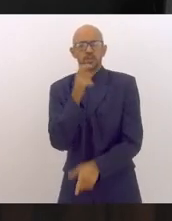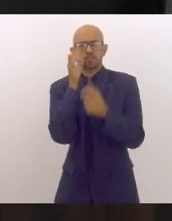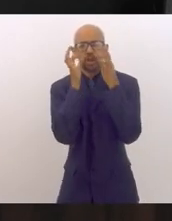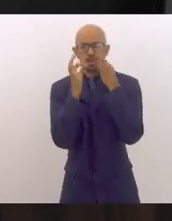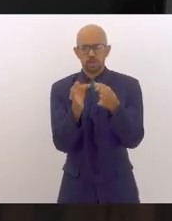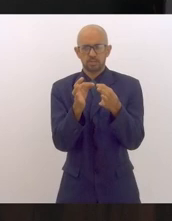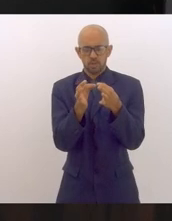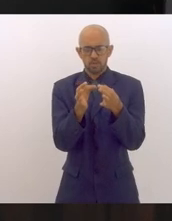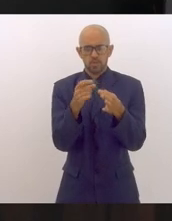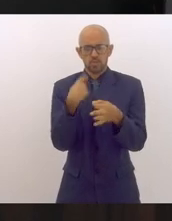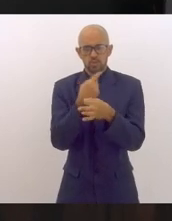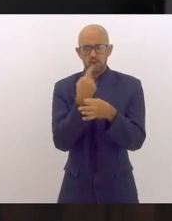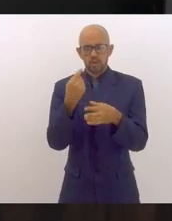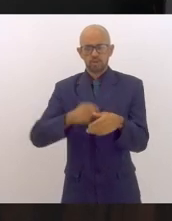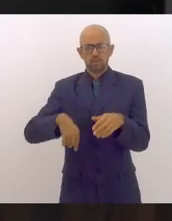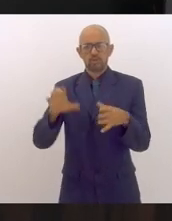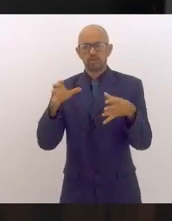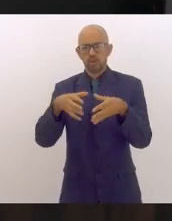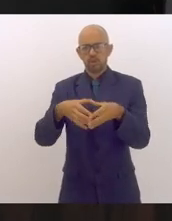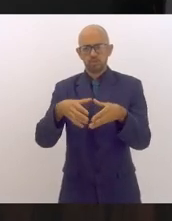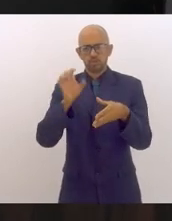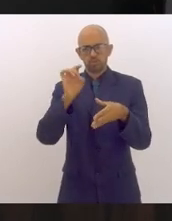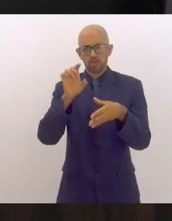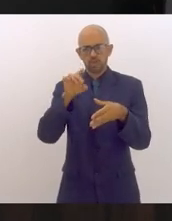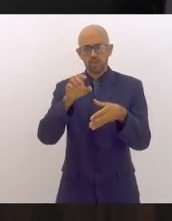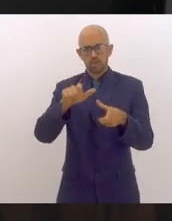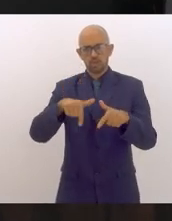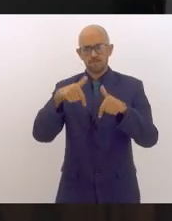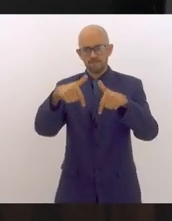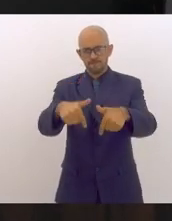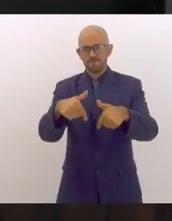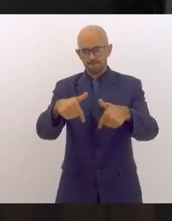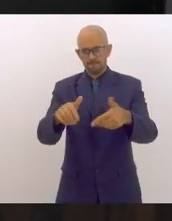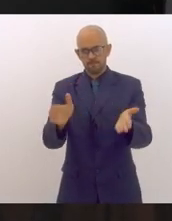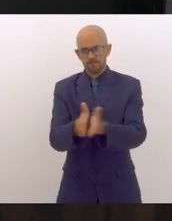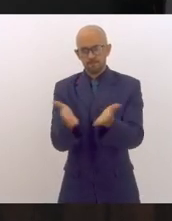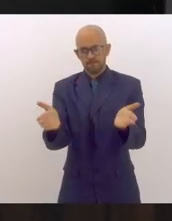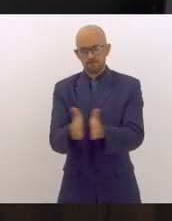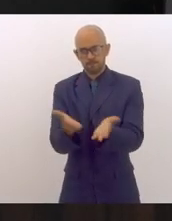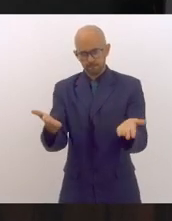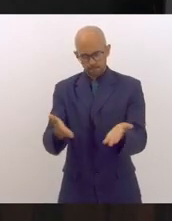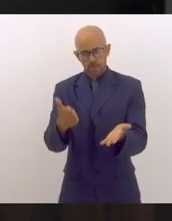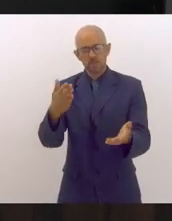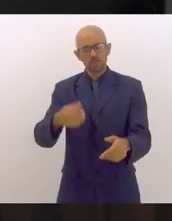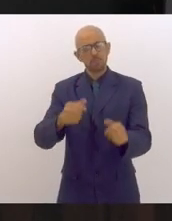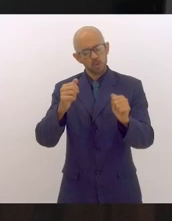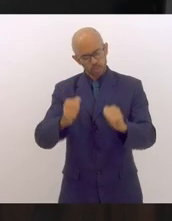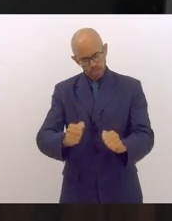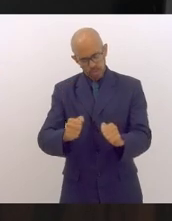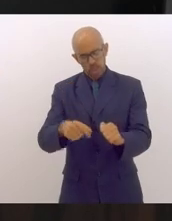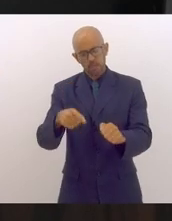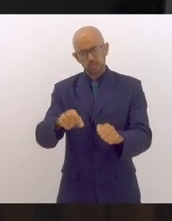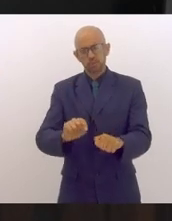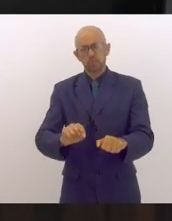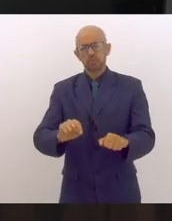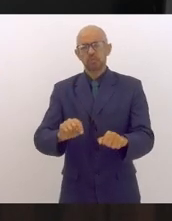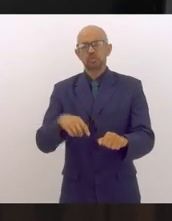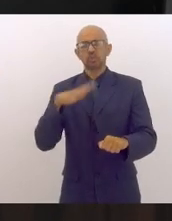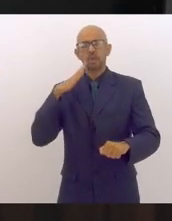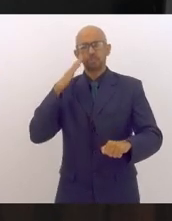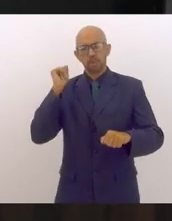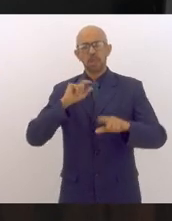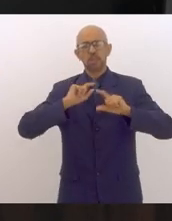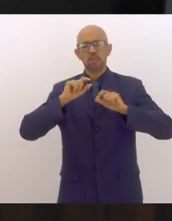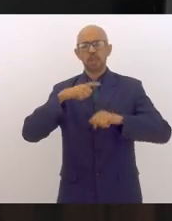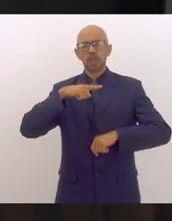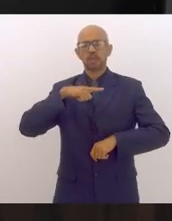da Comissão Especial de Enfrentamento à Miséria e Combate à Pobreza. Pudemos ir a mais de 30